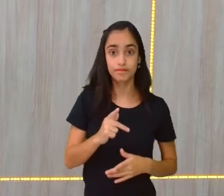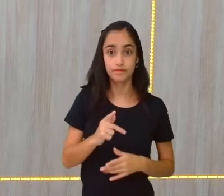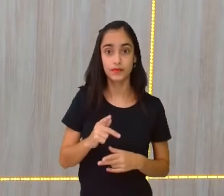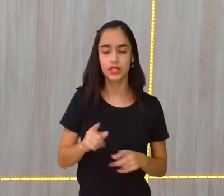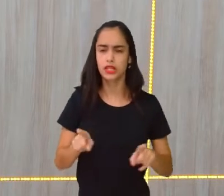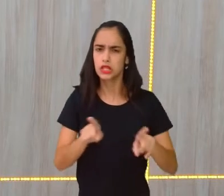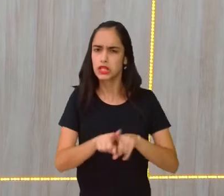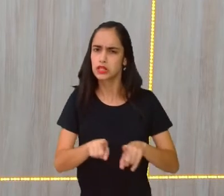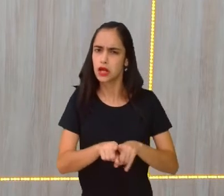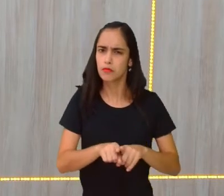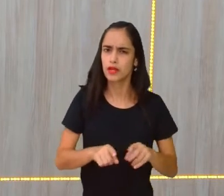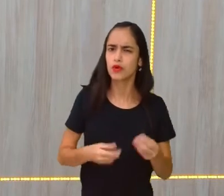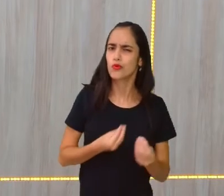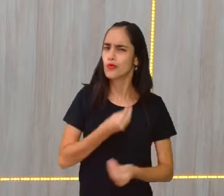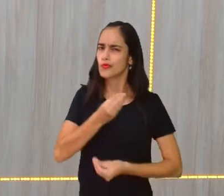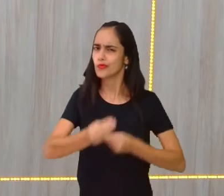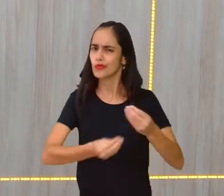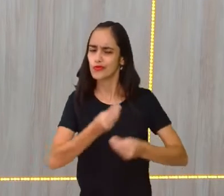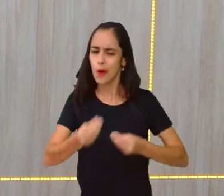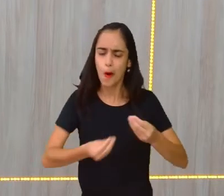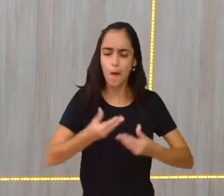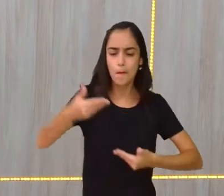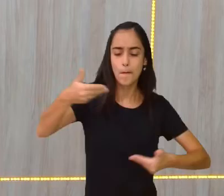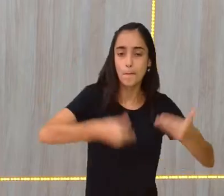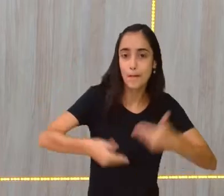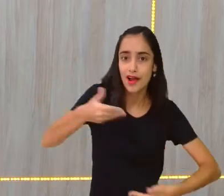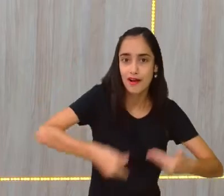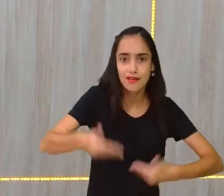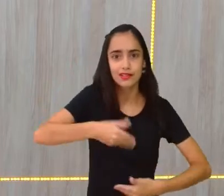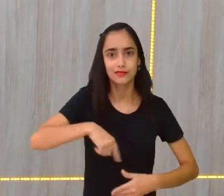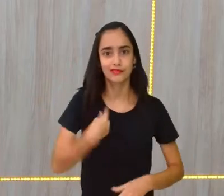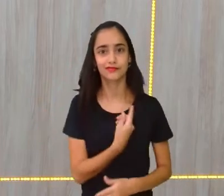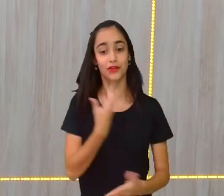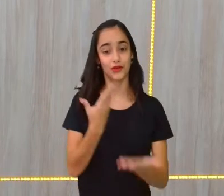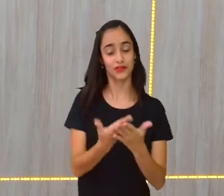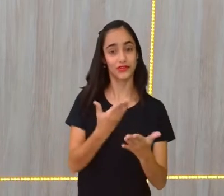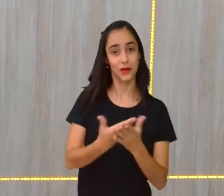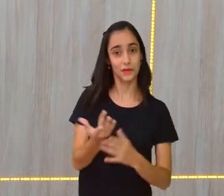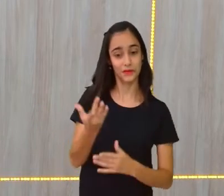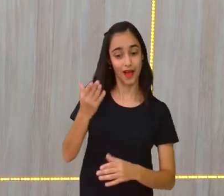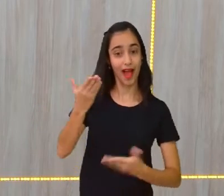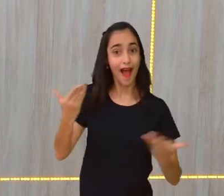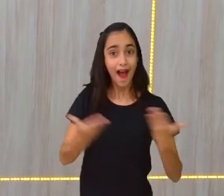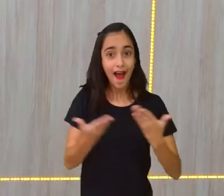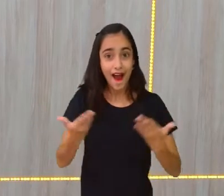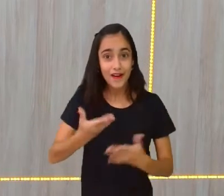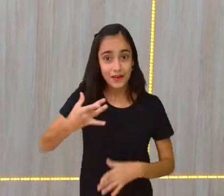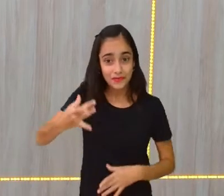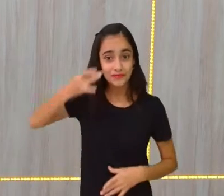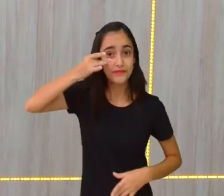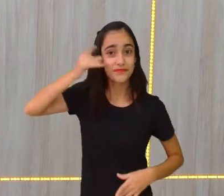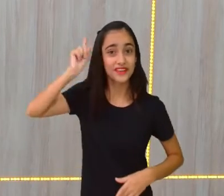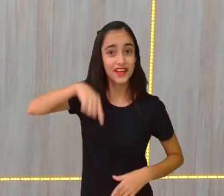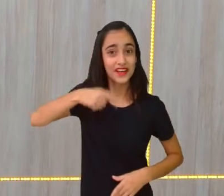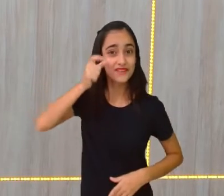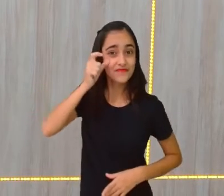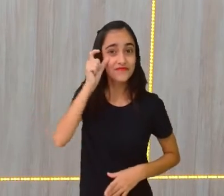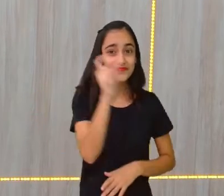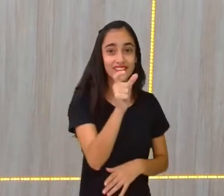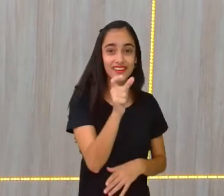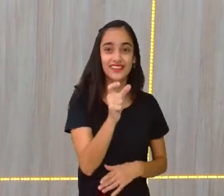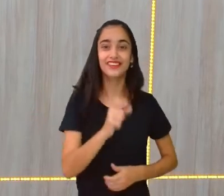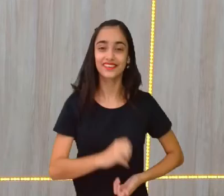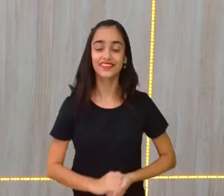gente, de como participar, não é, da nossa aula nesse momento ao vivo. É bem interessante. E vamos ver